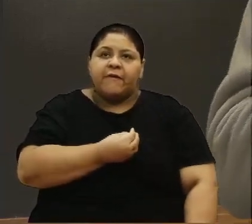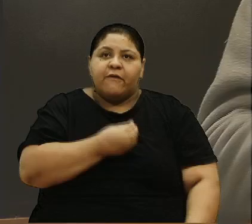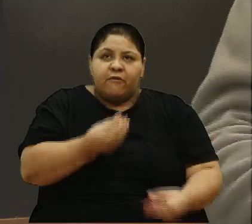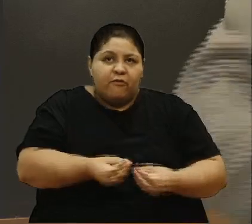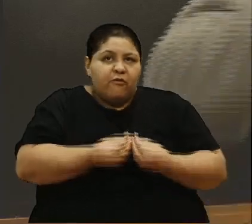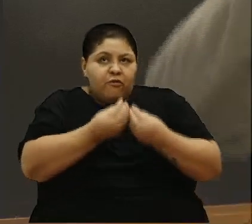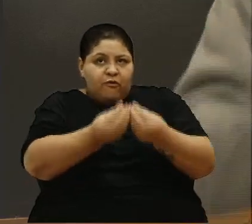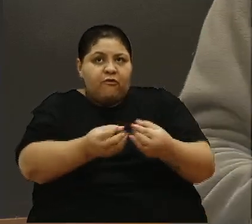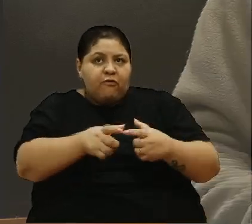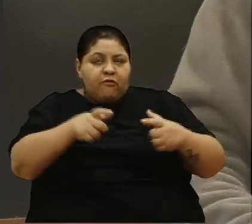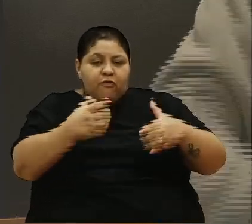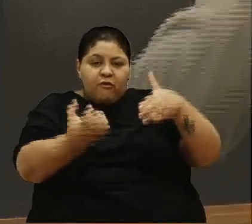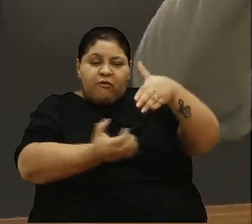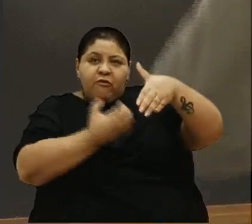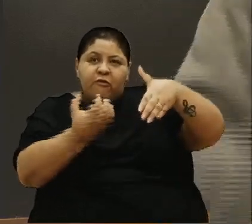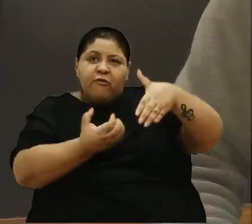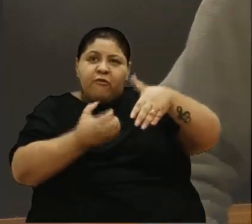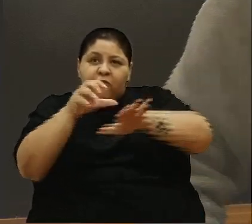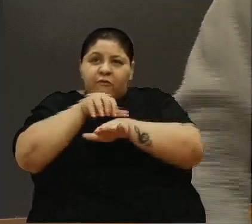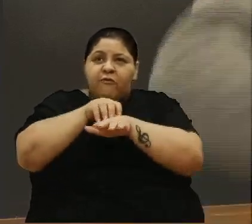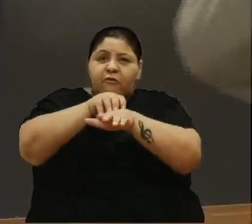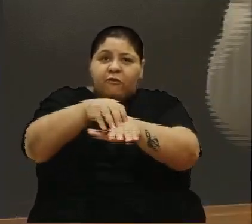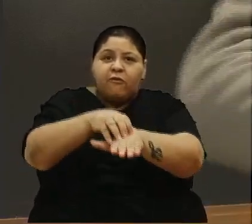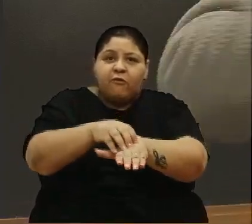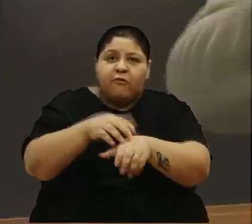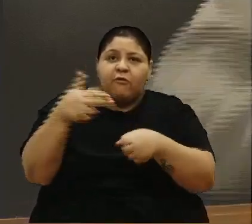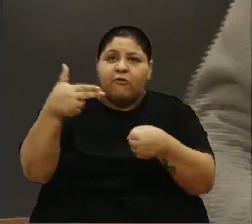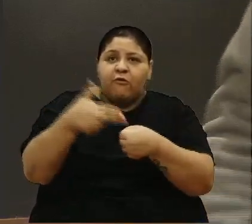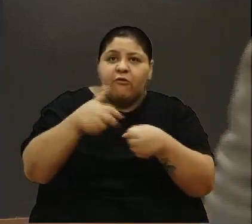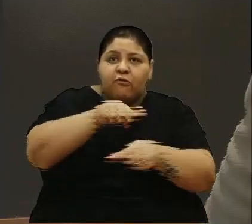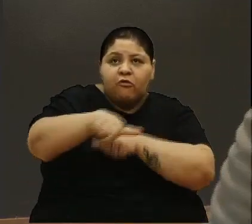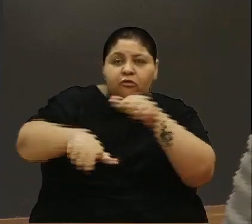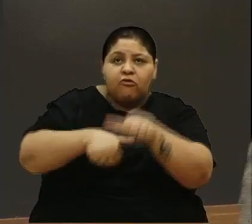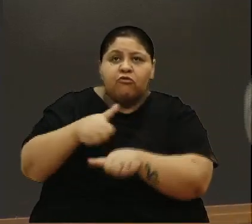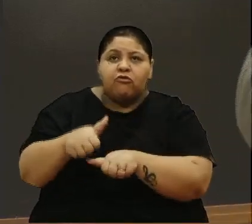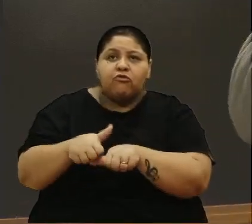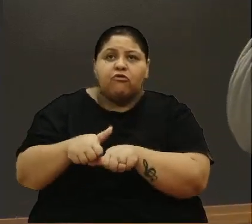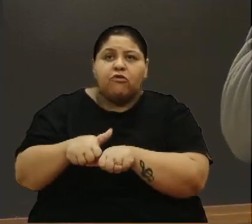entregar a maior empresa pública de transporte de combustível por um cavalo de ouro, que é